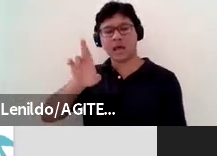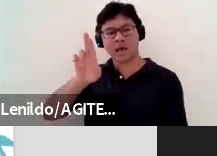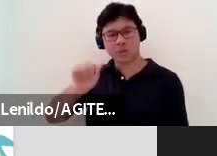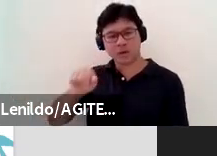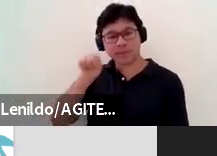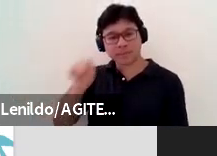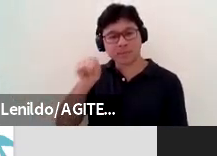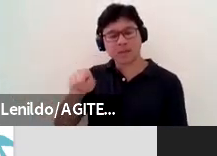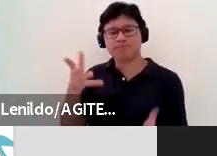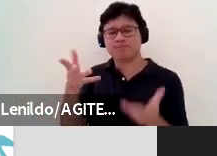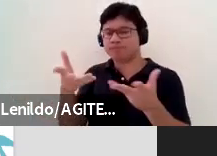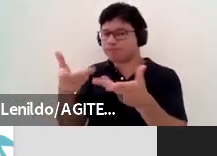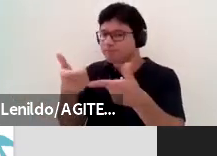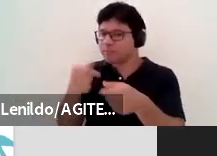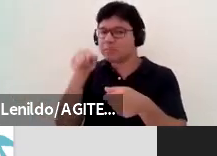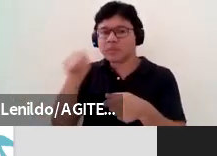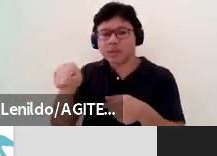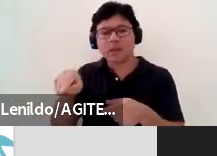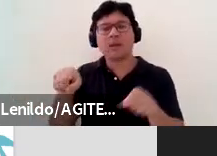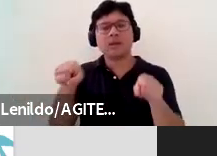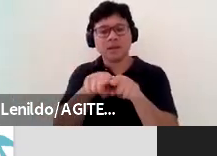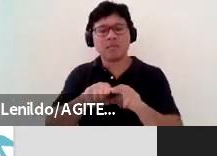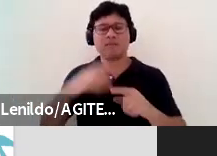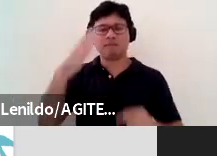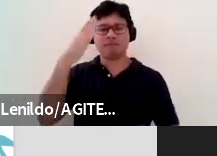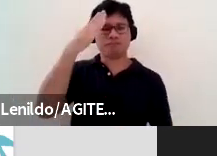que é maravilhosa. Também foi super sucesso.